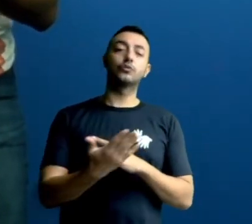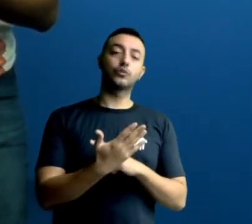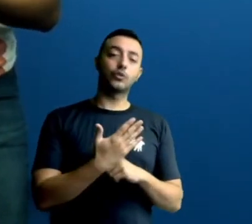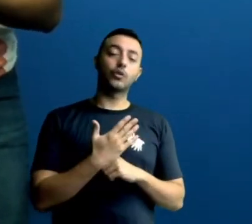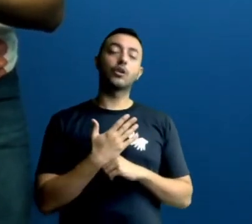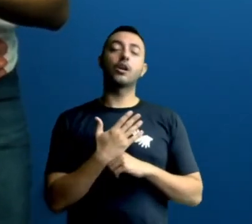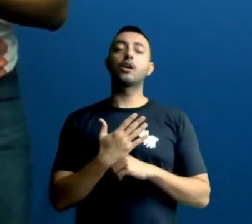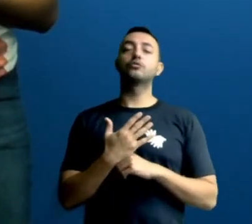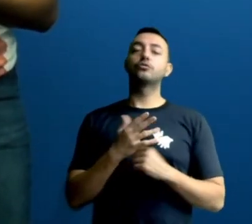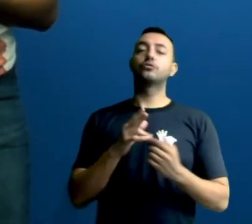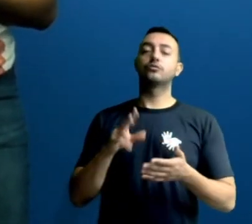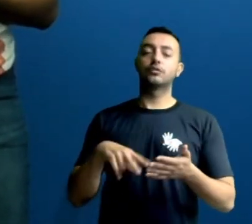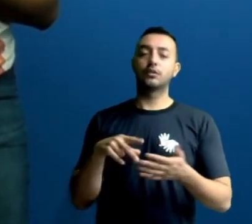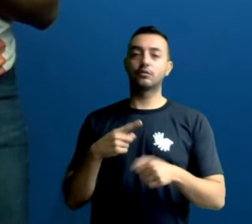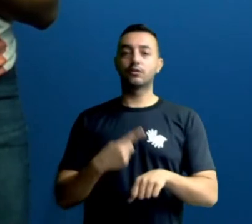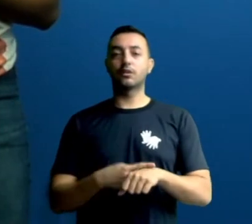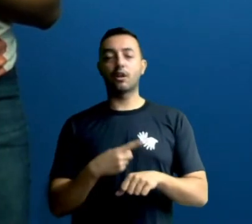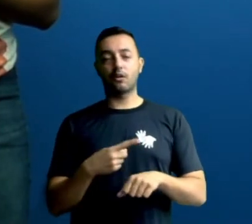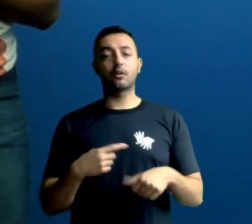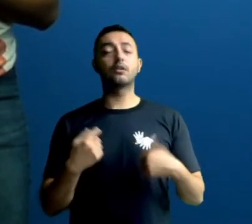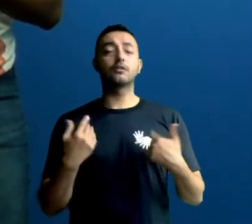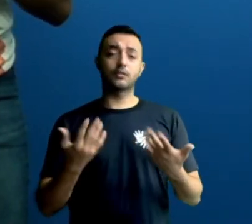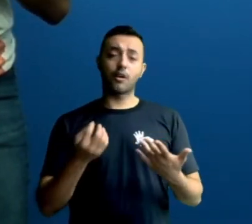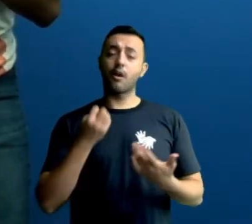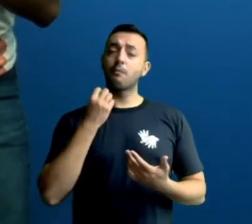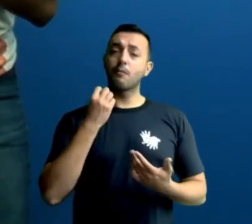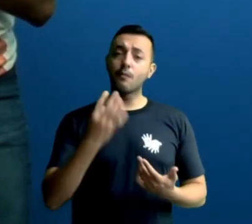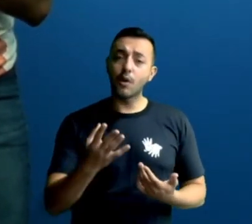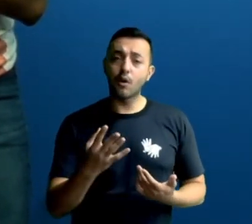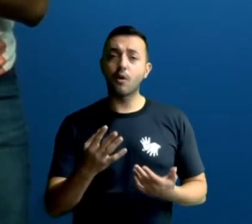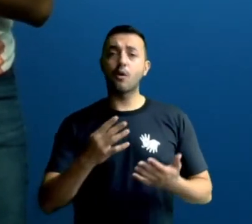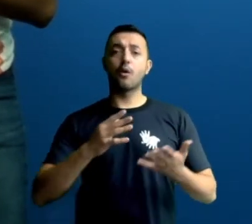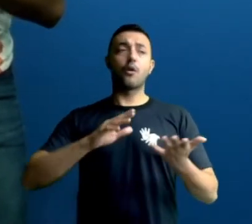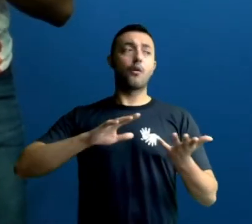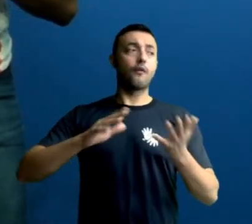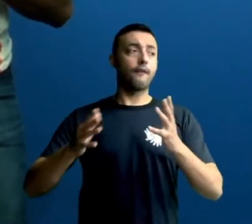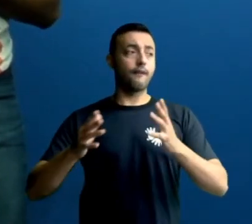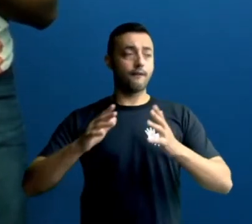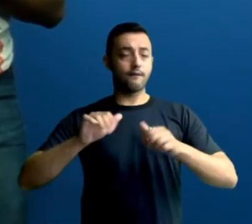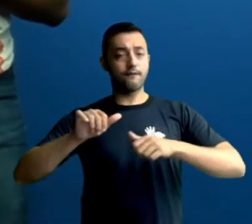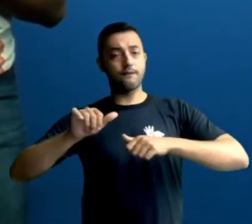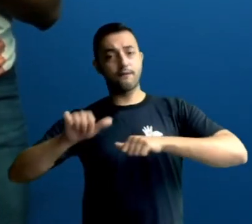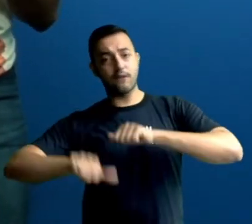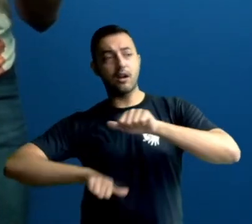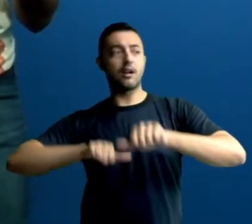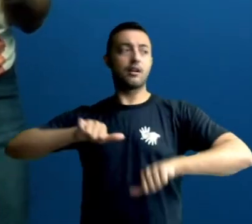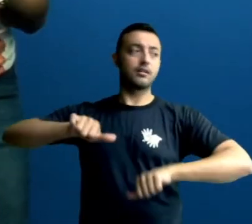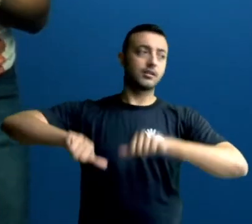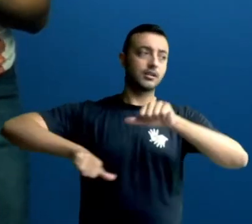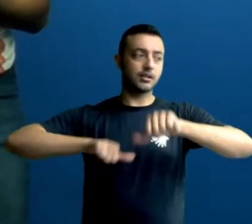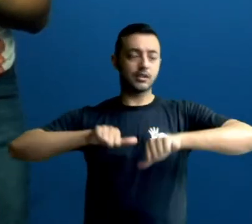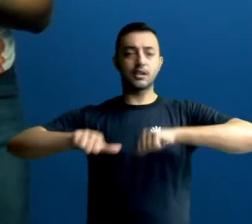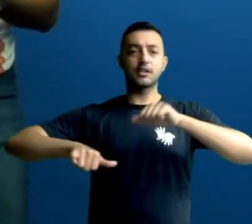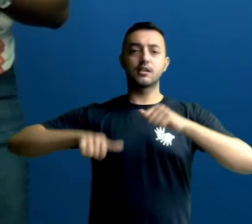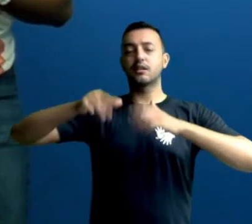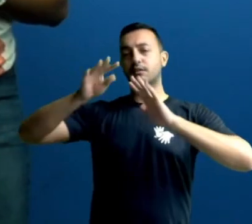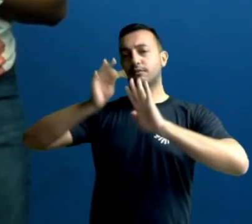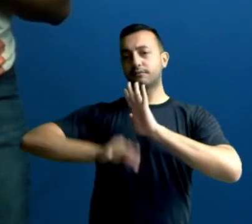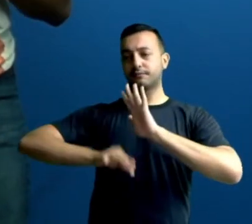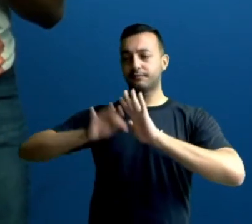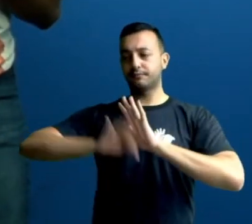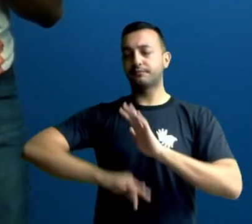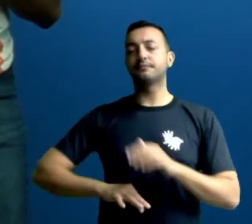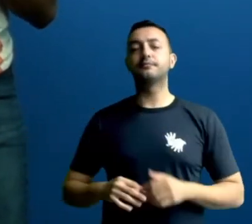auxiliam na hora da leitura. Então, é bom nós termos essa variação de textos,